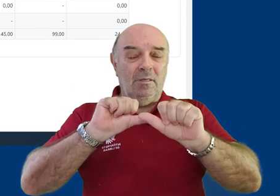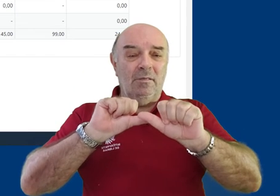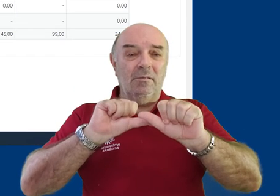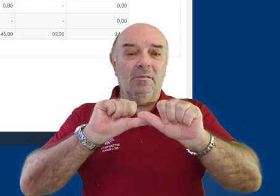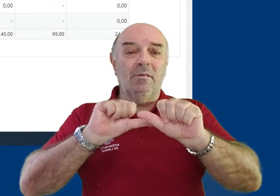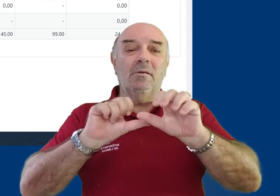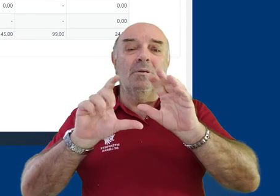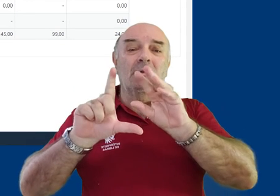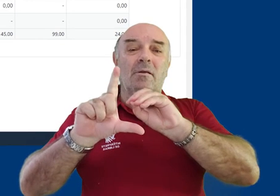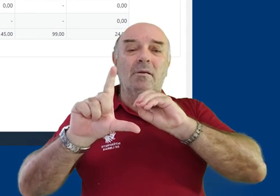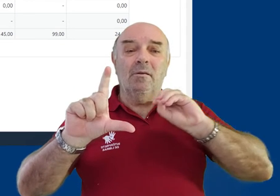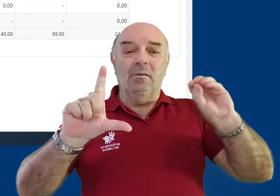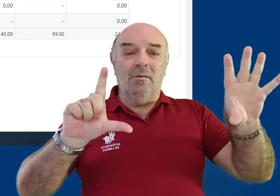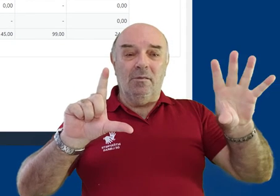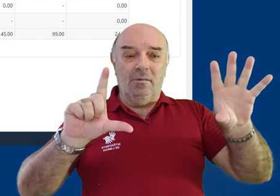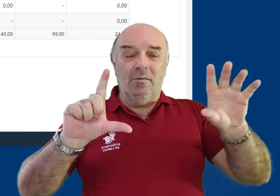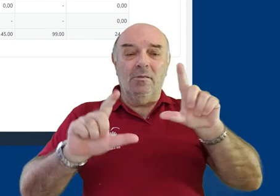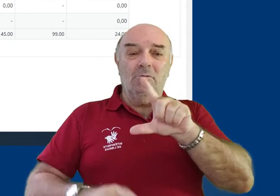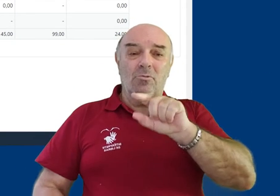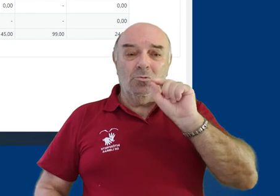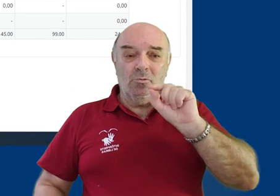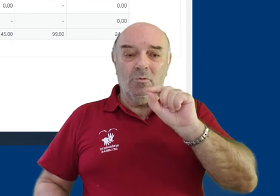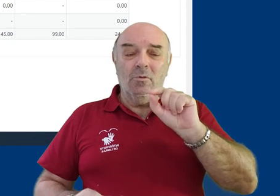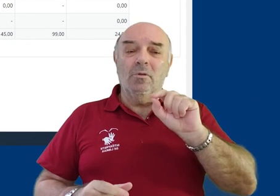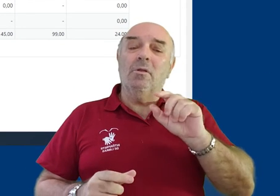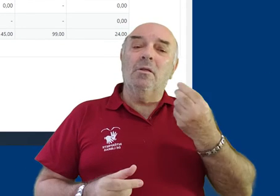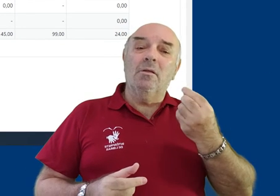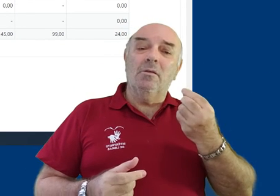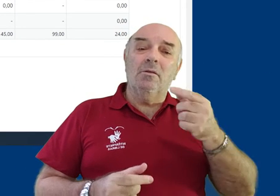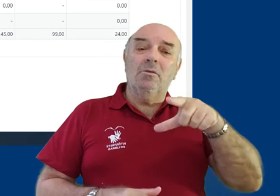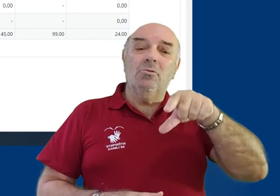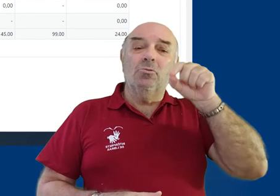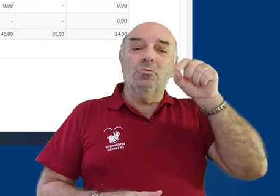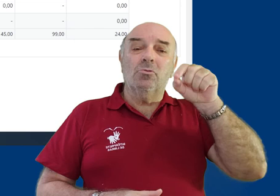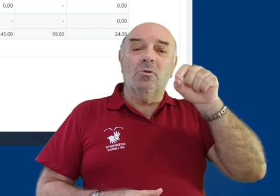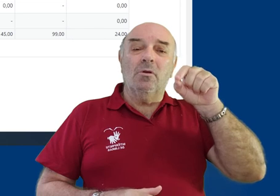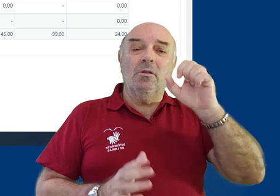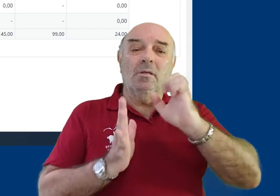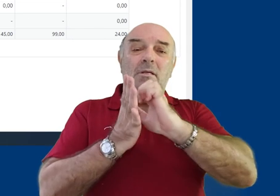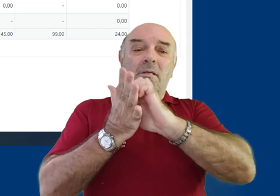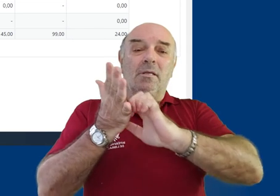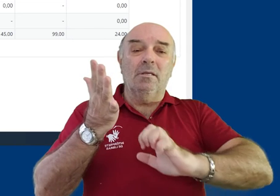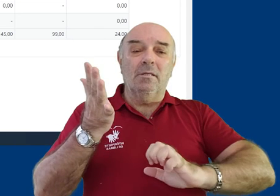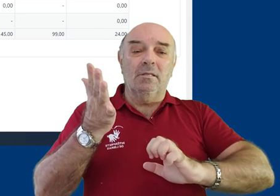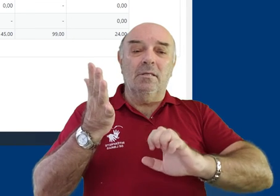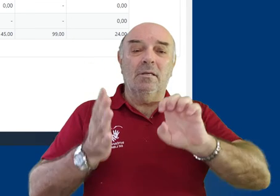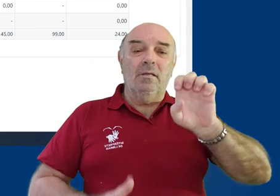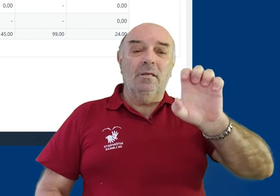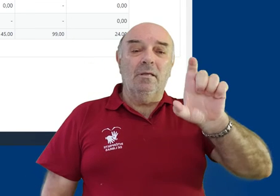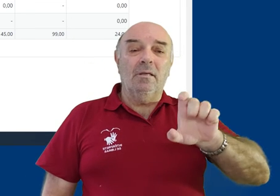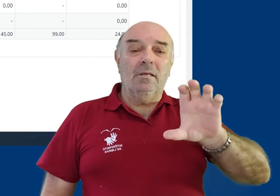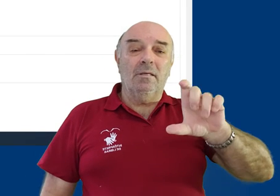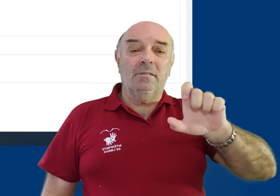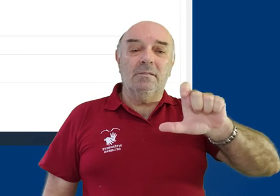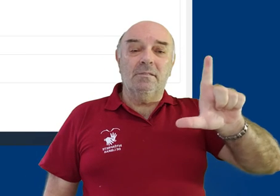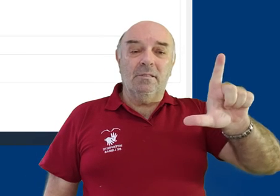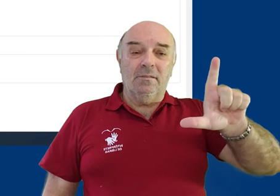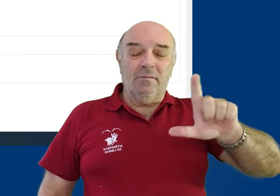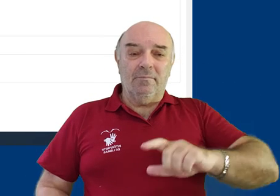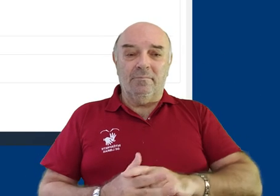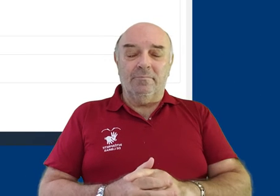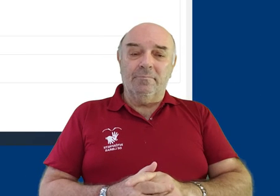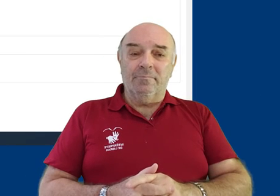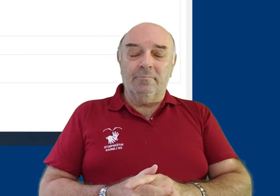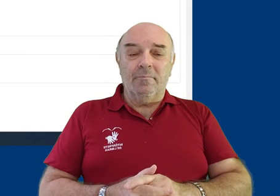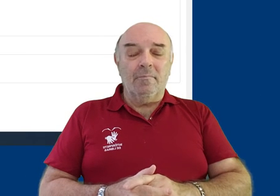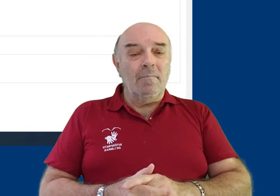exportação procure a sessão exportar escolher um formato poderemos planilha Excel